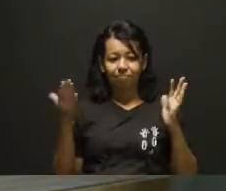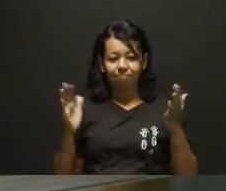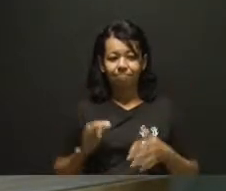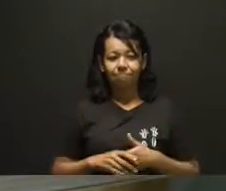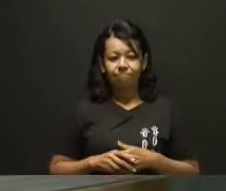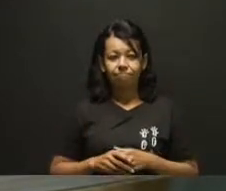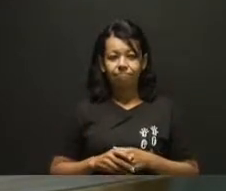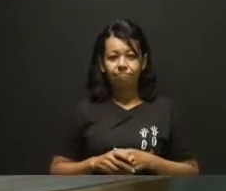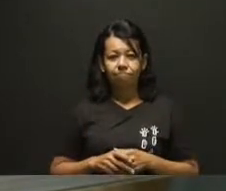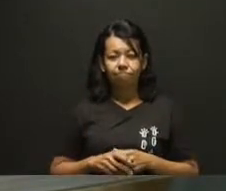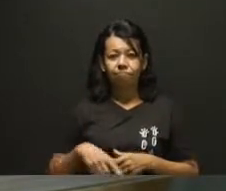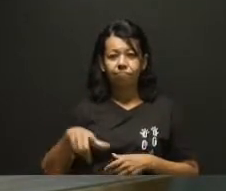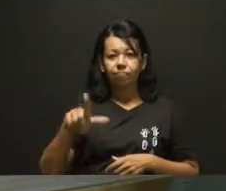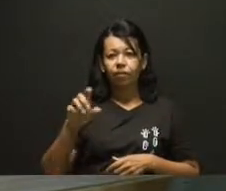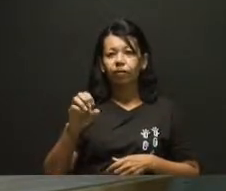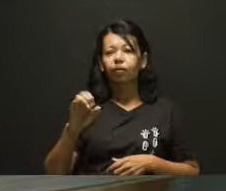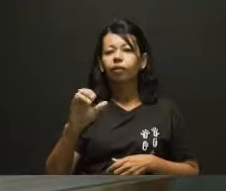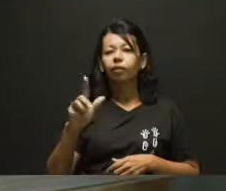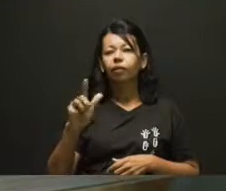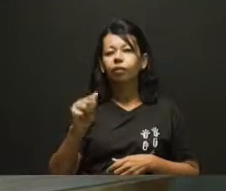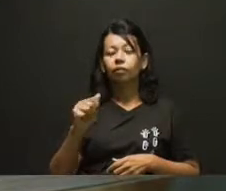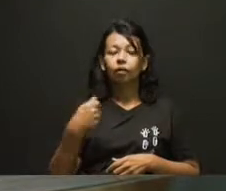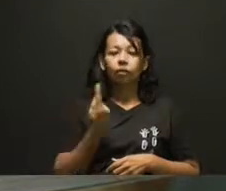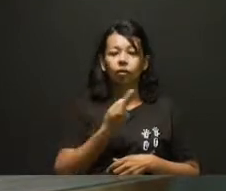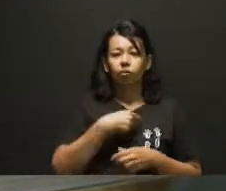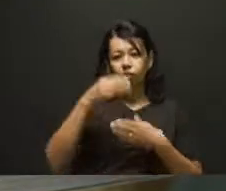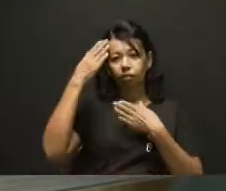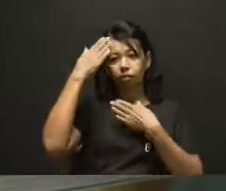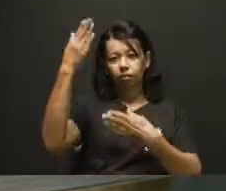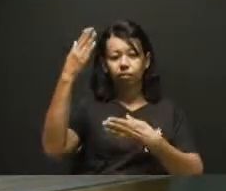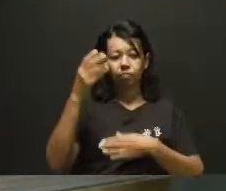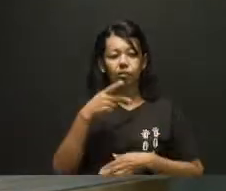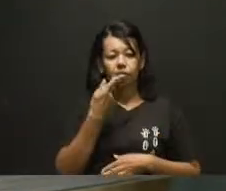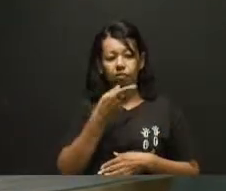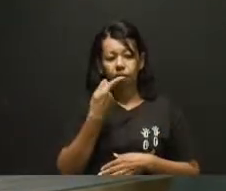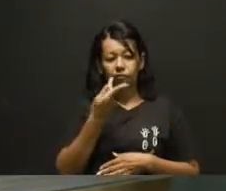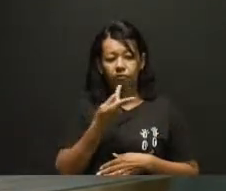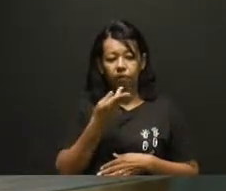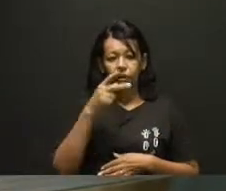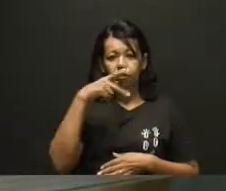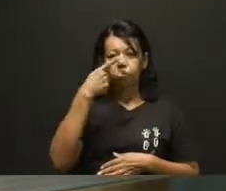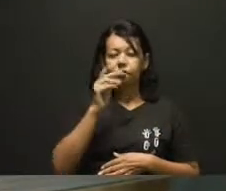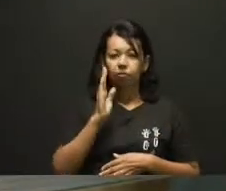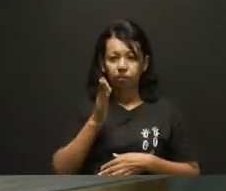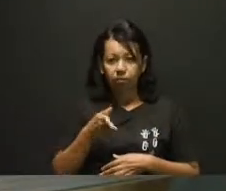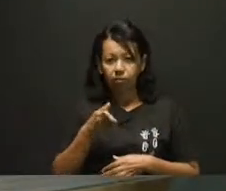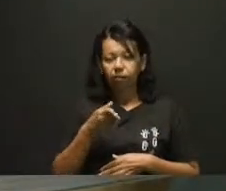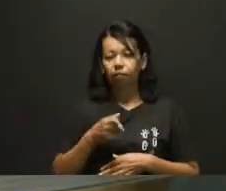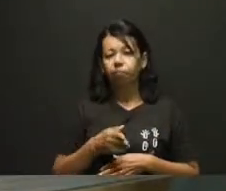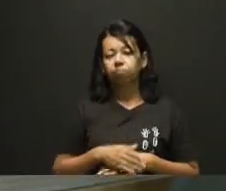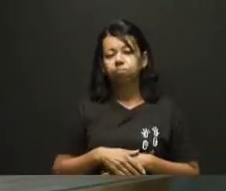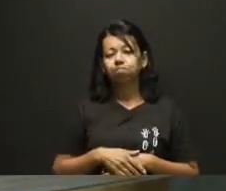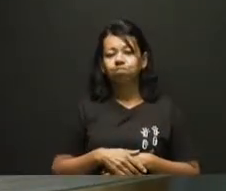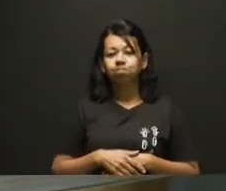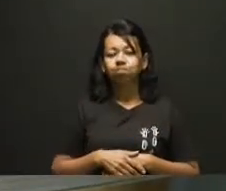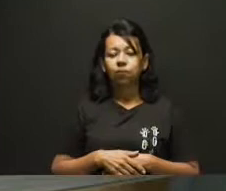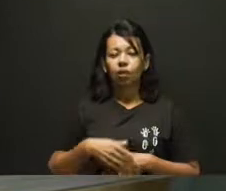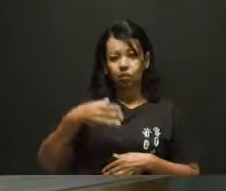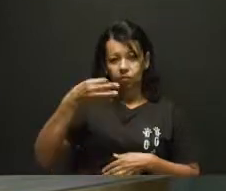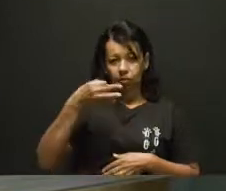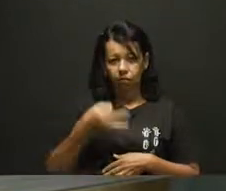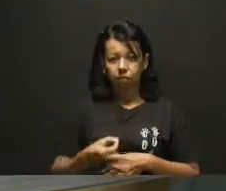o tour ali nós que agradecemos a sua fala dizendo que estará já está registrado e com certeza